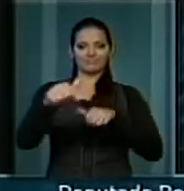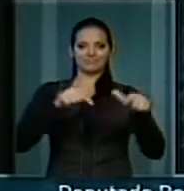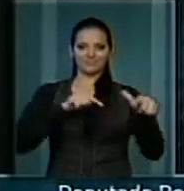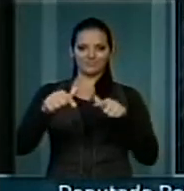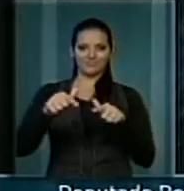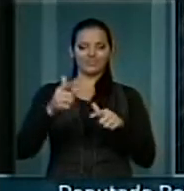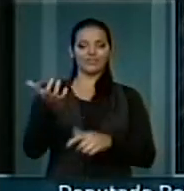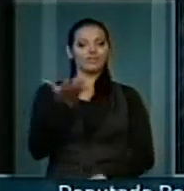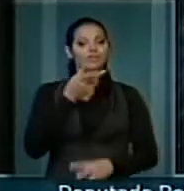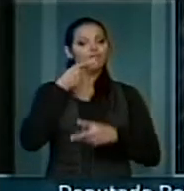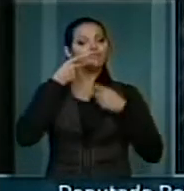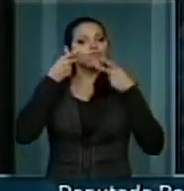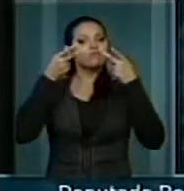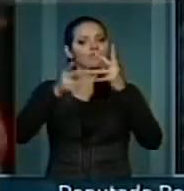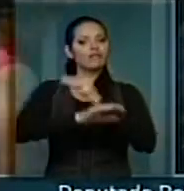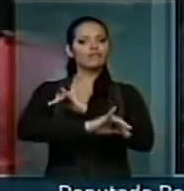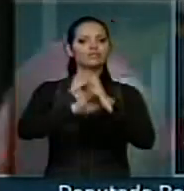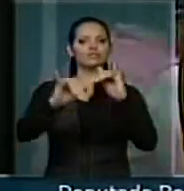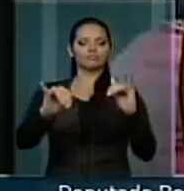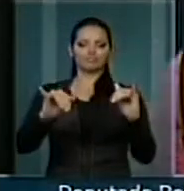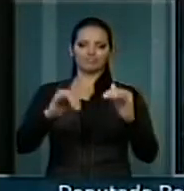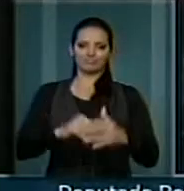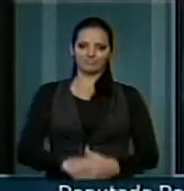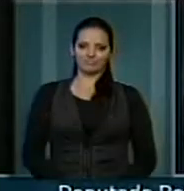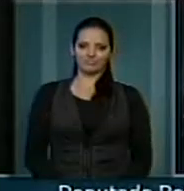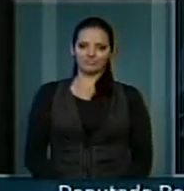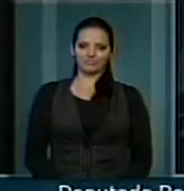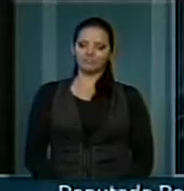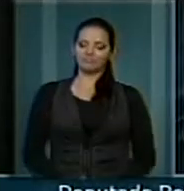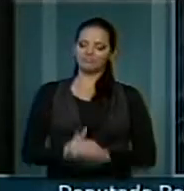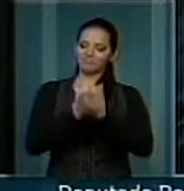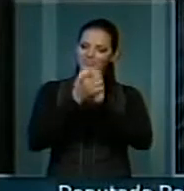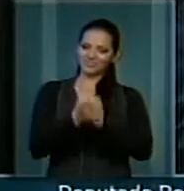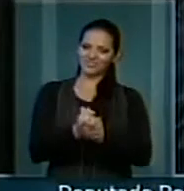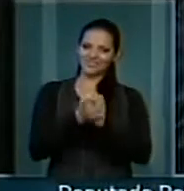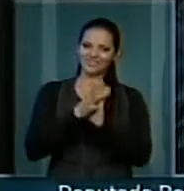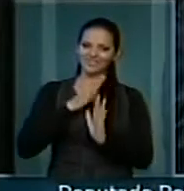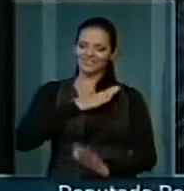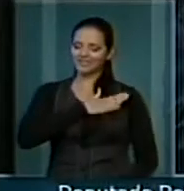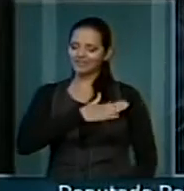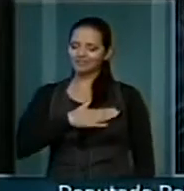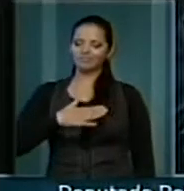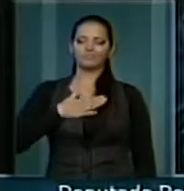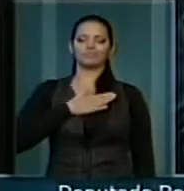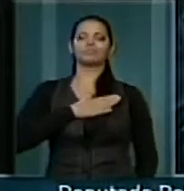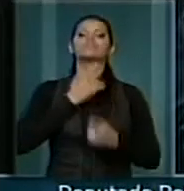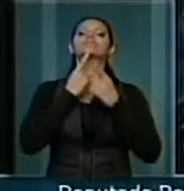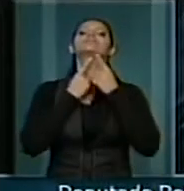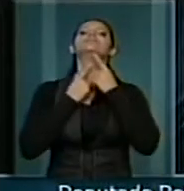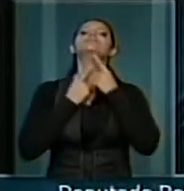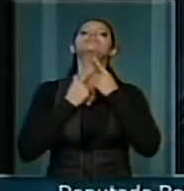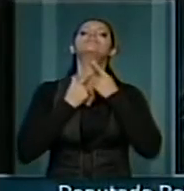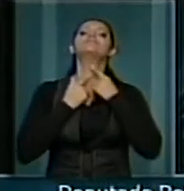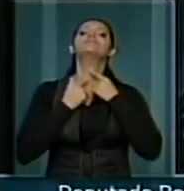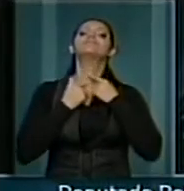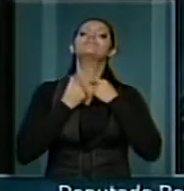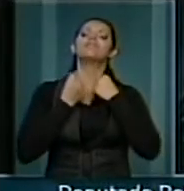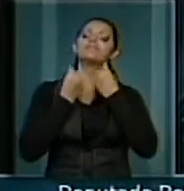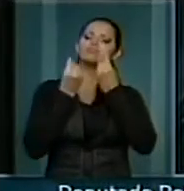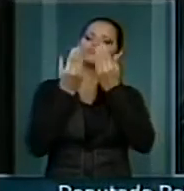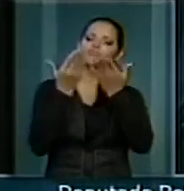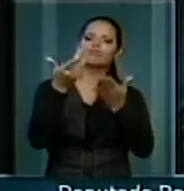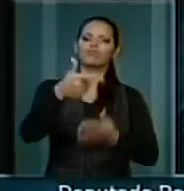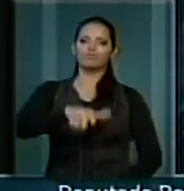quero manifestar-lhes a minha saudação calorosa e desejar-lhes mais uma